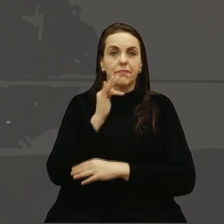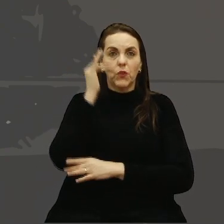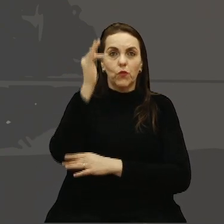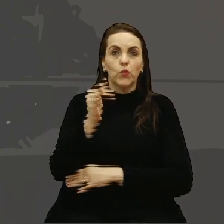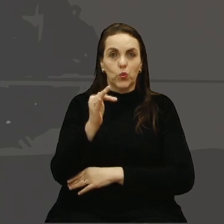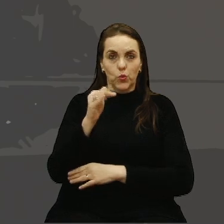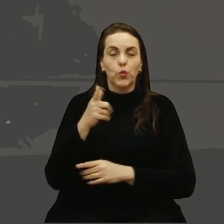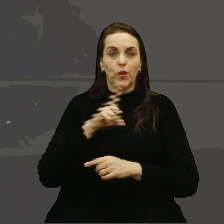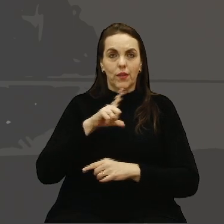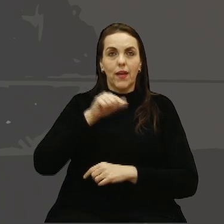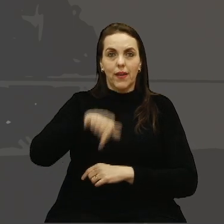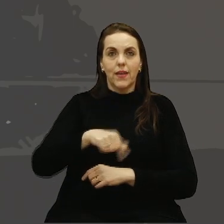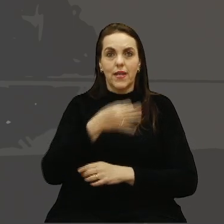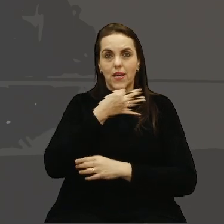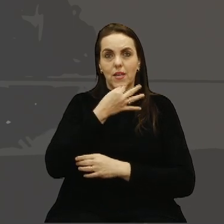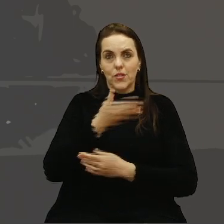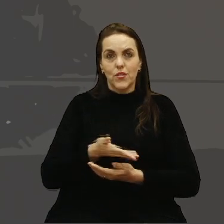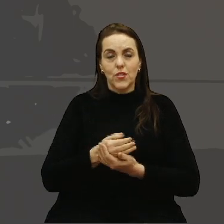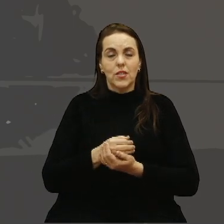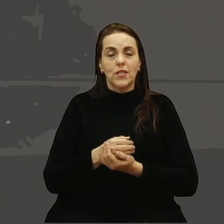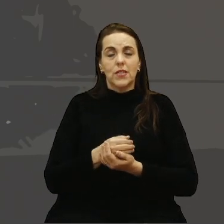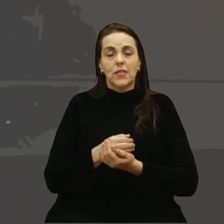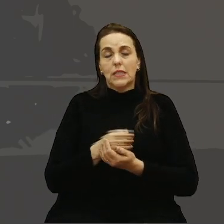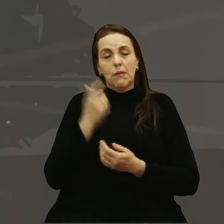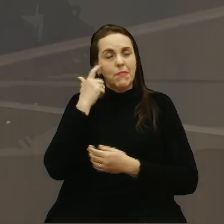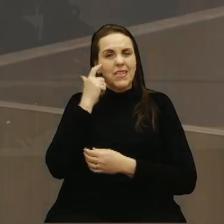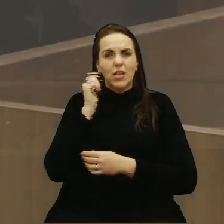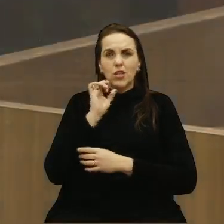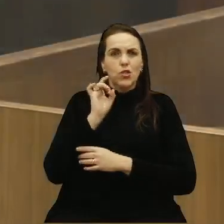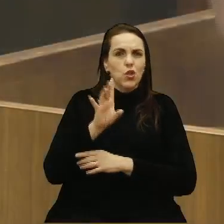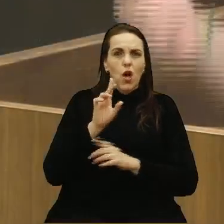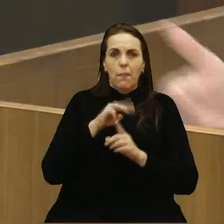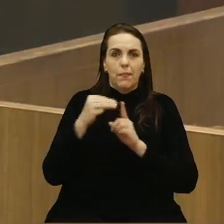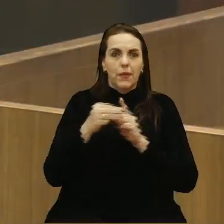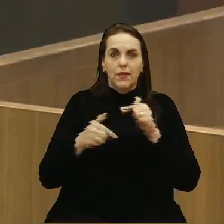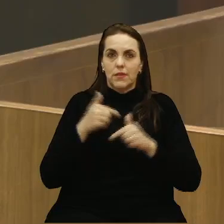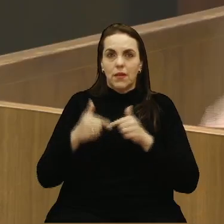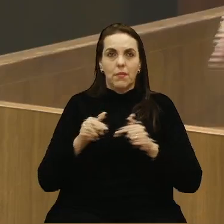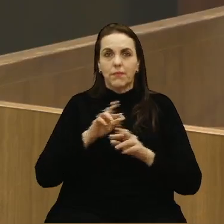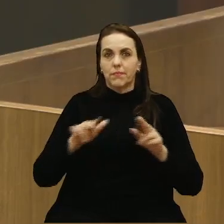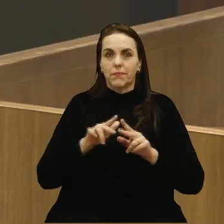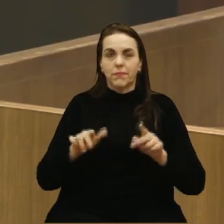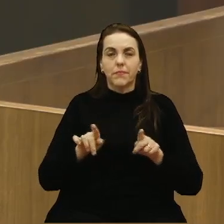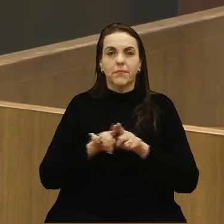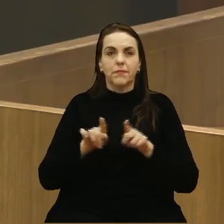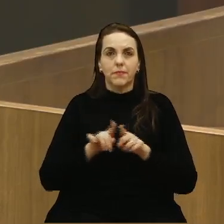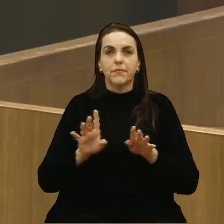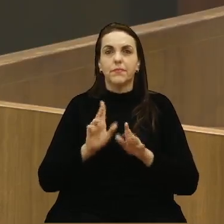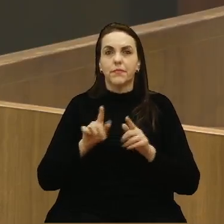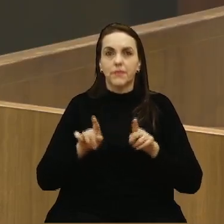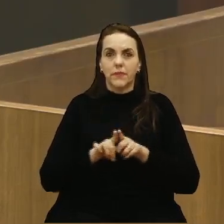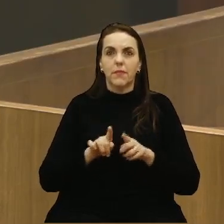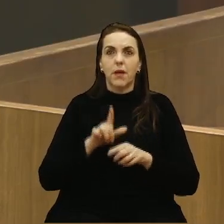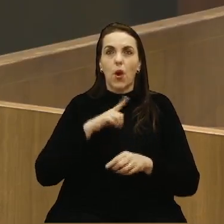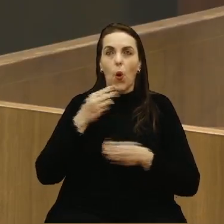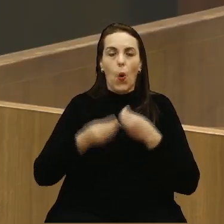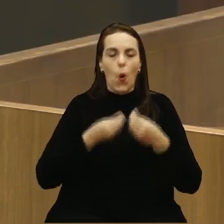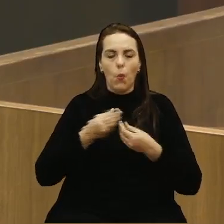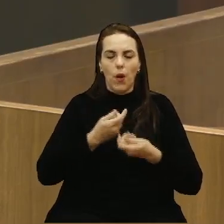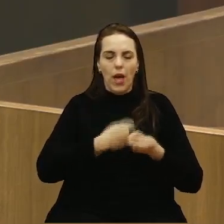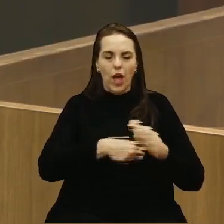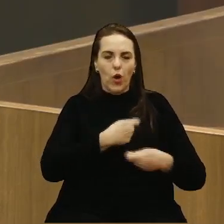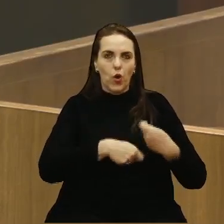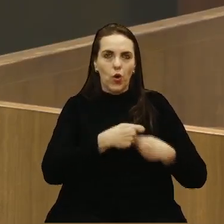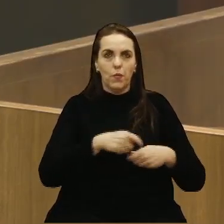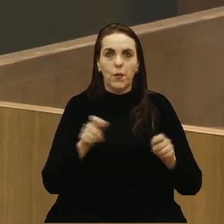terem na nossa cidade, pensando não somente no mercado de trabalho que nós já temos disponível, mas também na matriz econômica que a gente pode ter